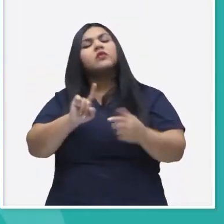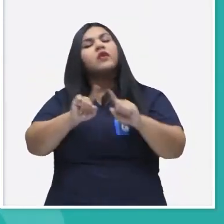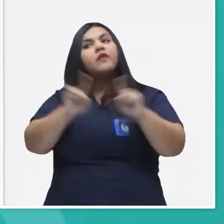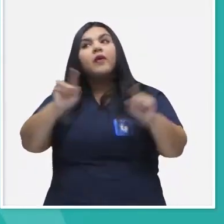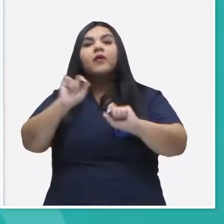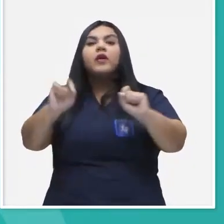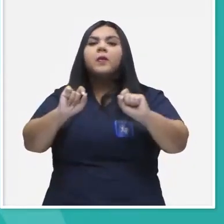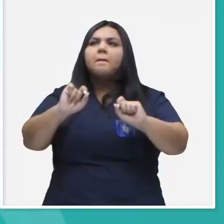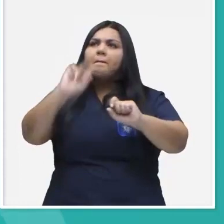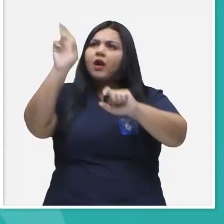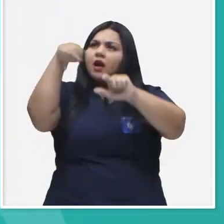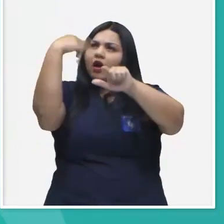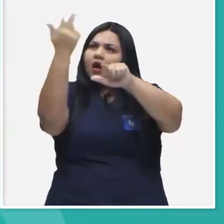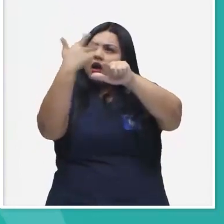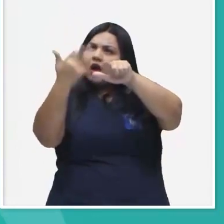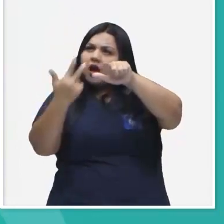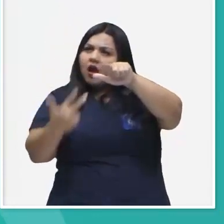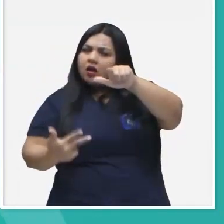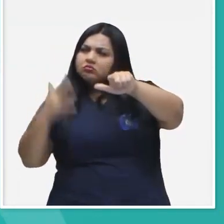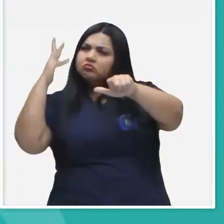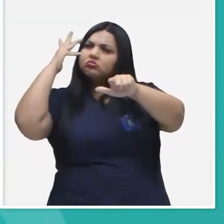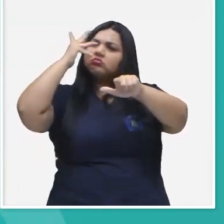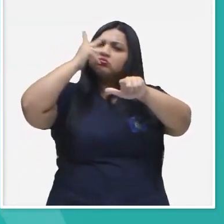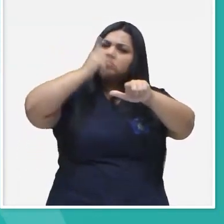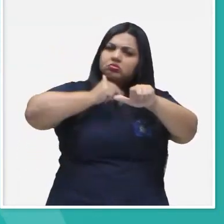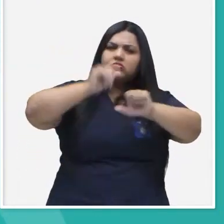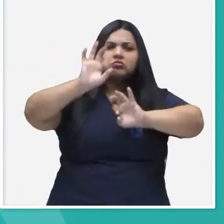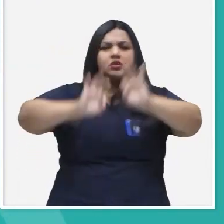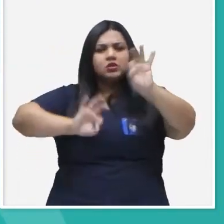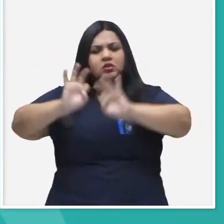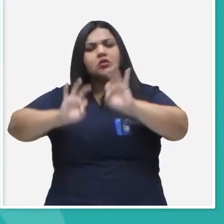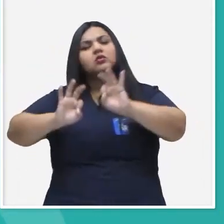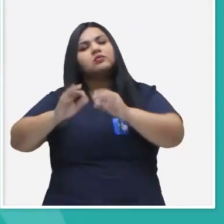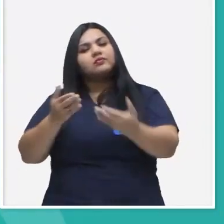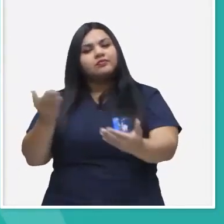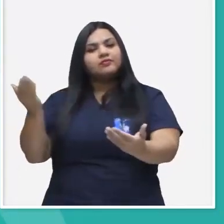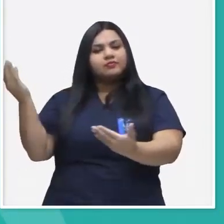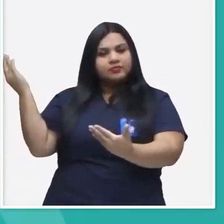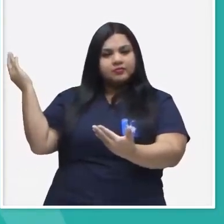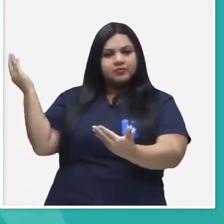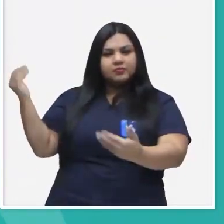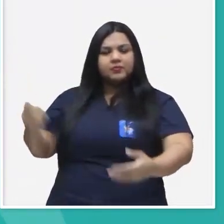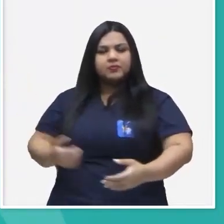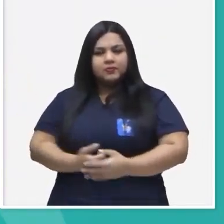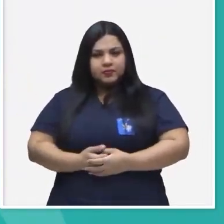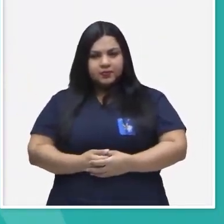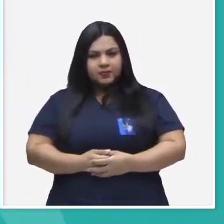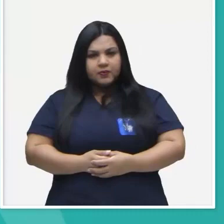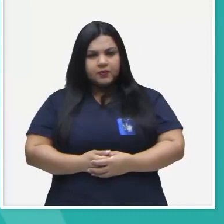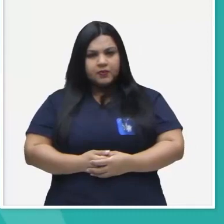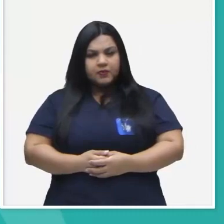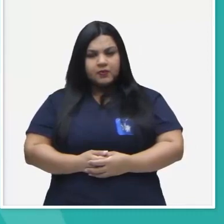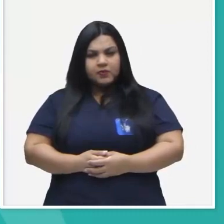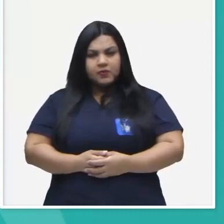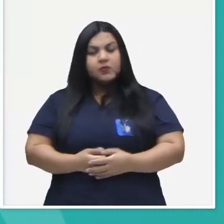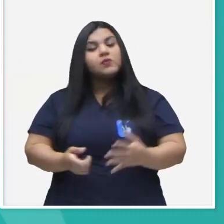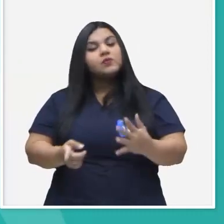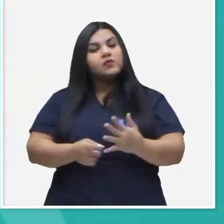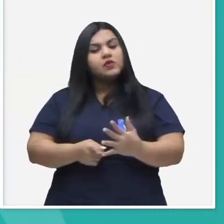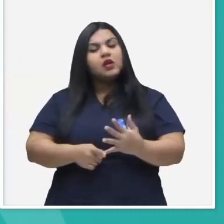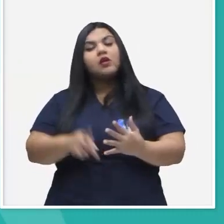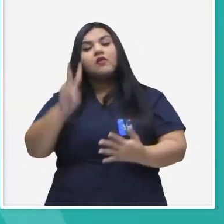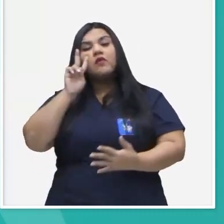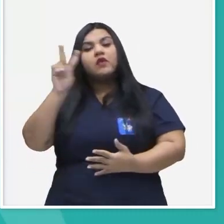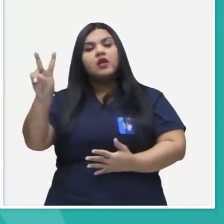bonita e mais bem elaborada, né? Por isso que se chama salto ornamental. E o próximo que nós iremos